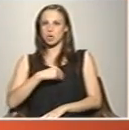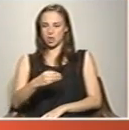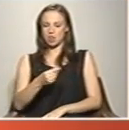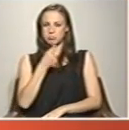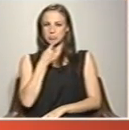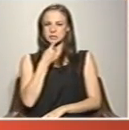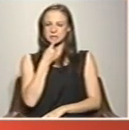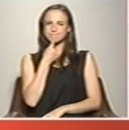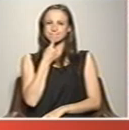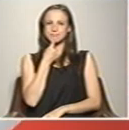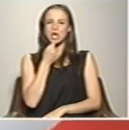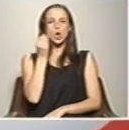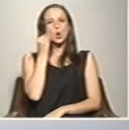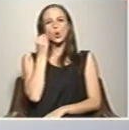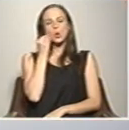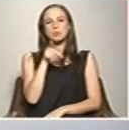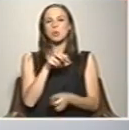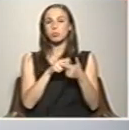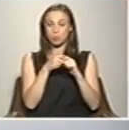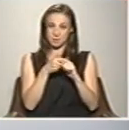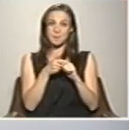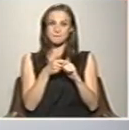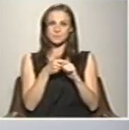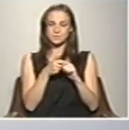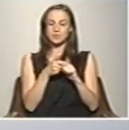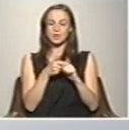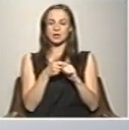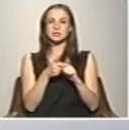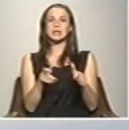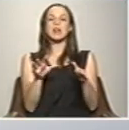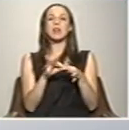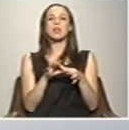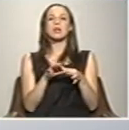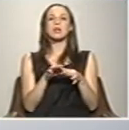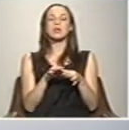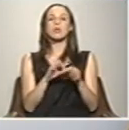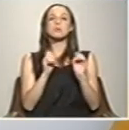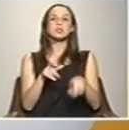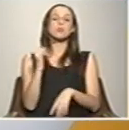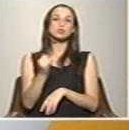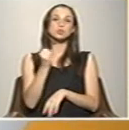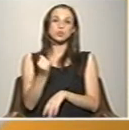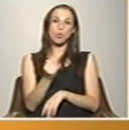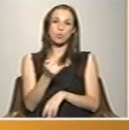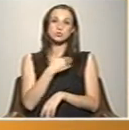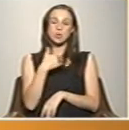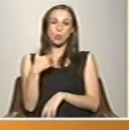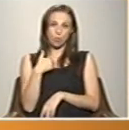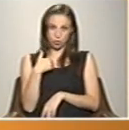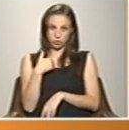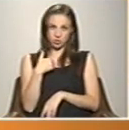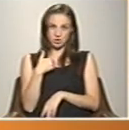que esta problemática se empolga a partir de uma instituição de saúde. E uma instituição de saúde